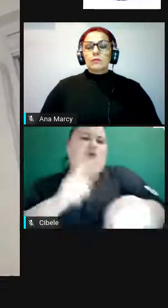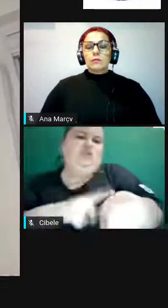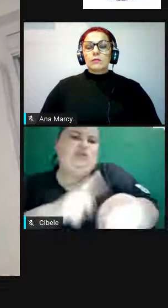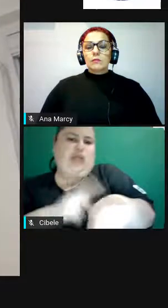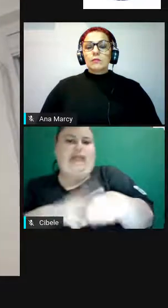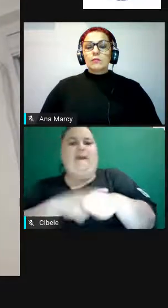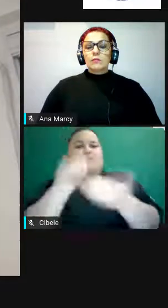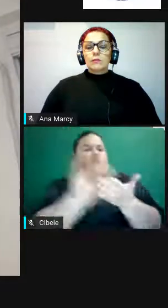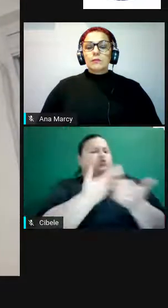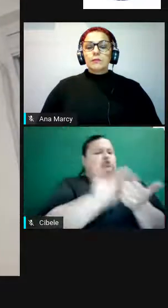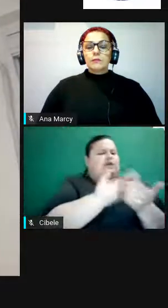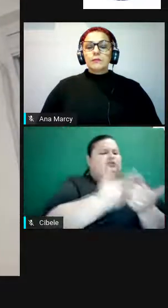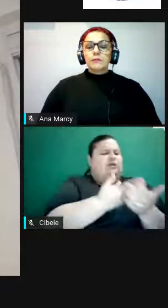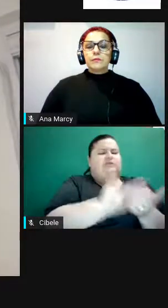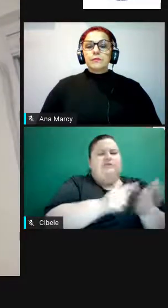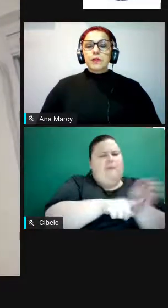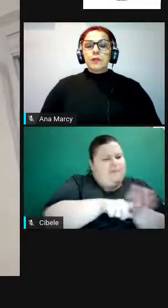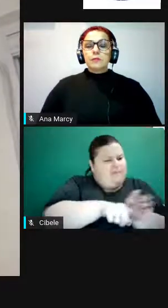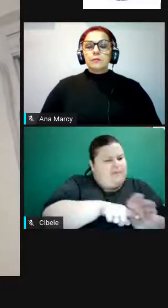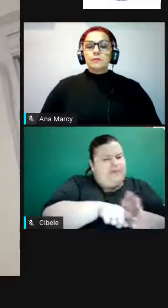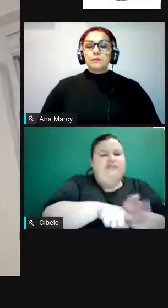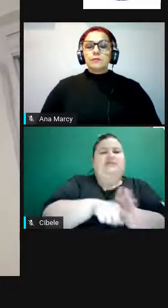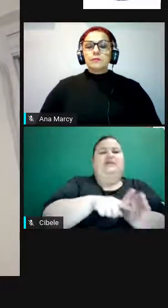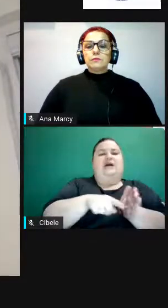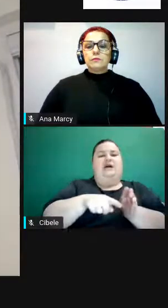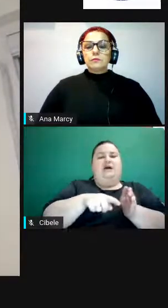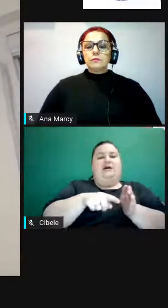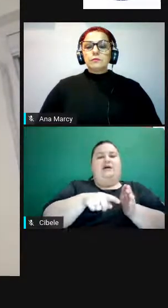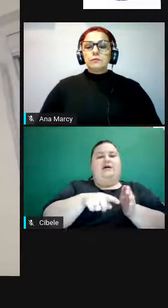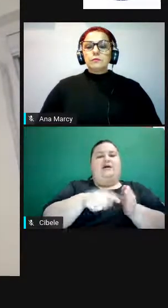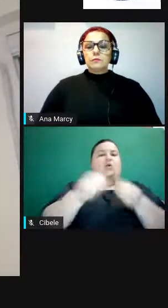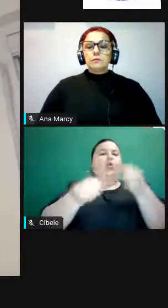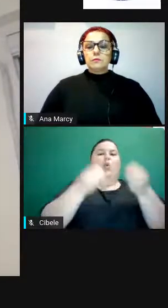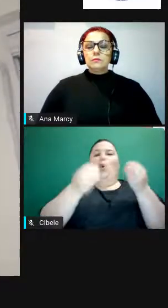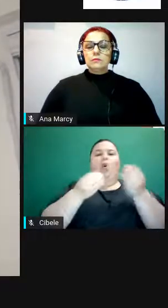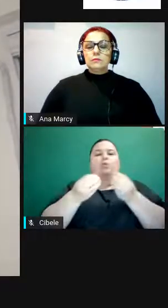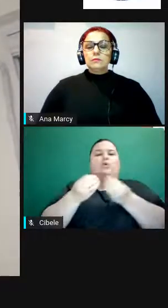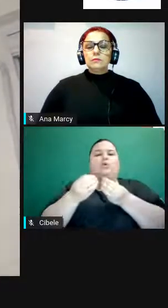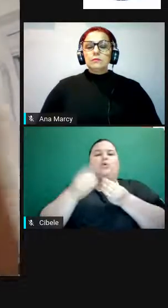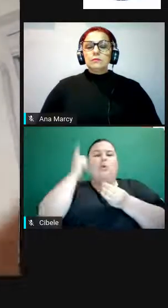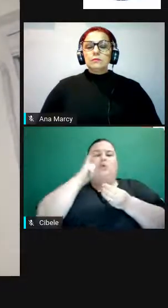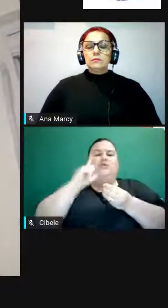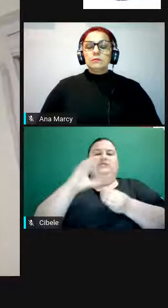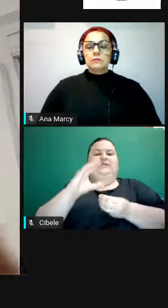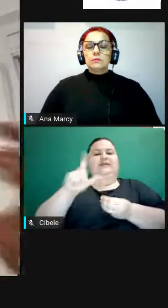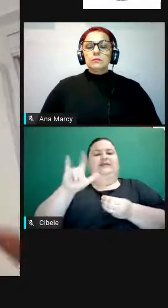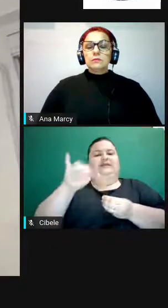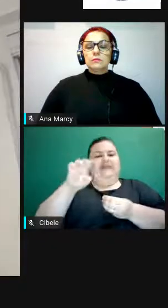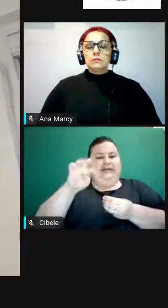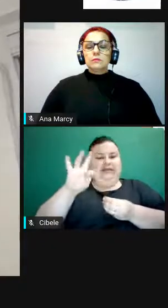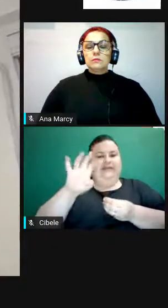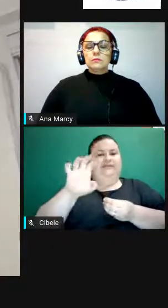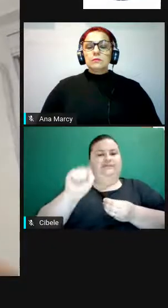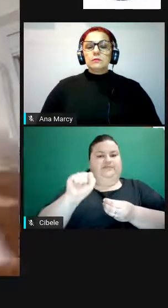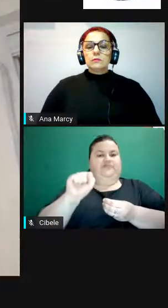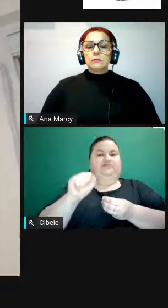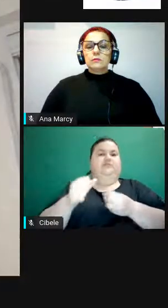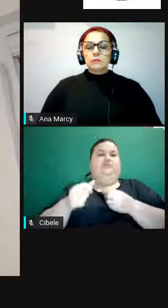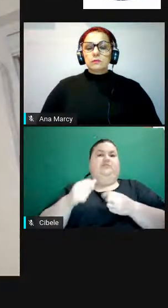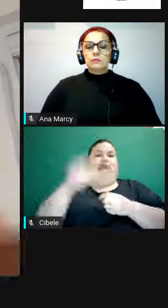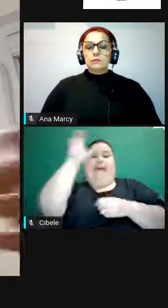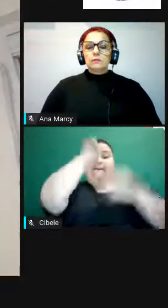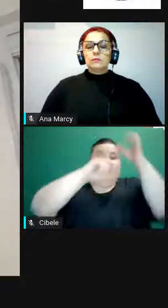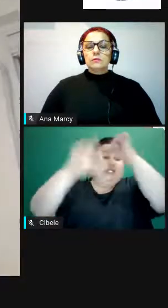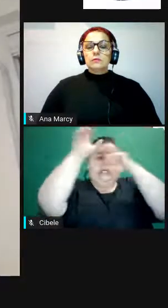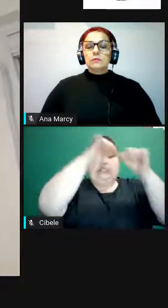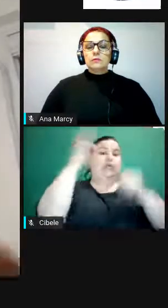marca tinha estudar sobre prospecção de clientes né a gente começou a se dedicar mais a essa parte né inclusive aprendendo também as técnicas né à